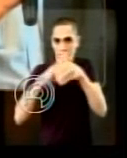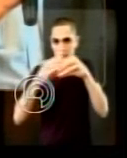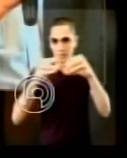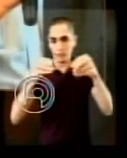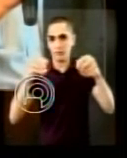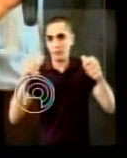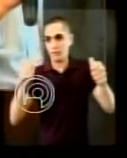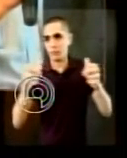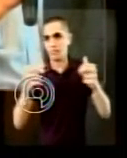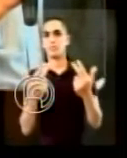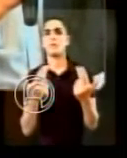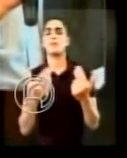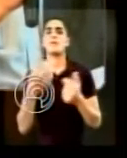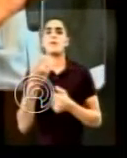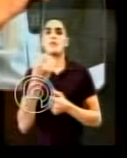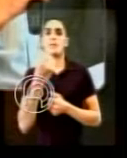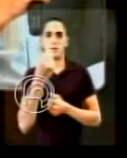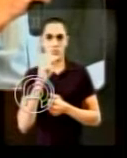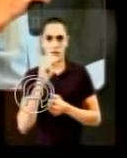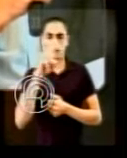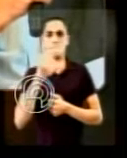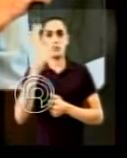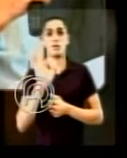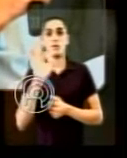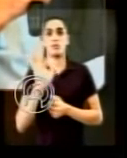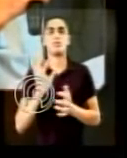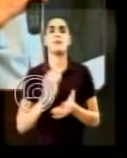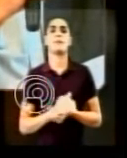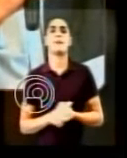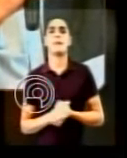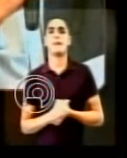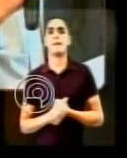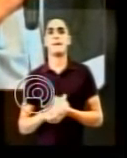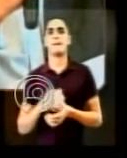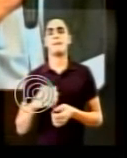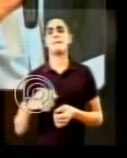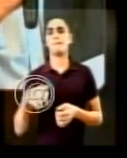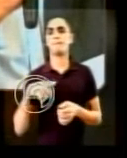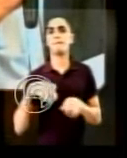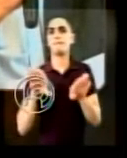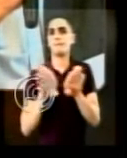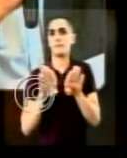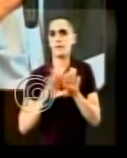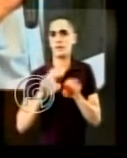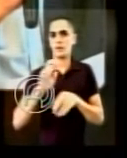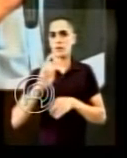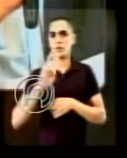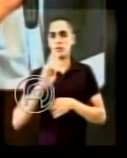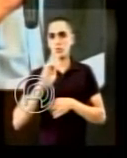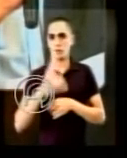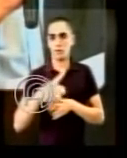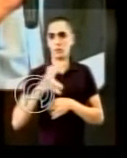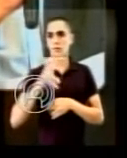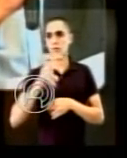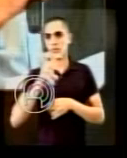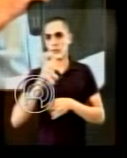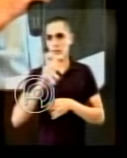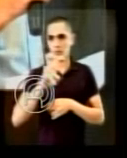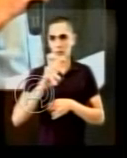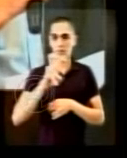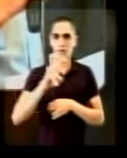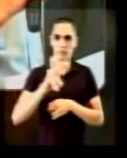corresponde a 85% do total. Tivemos 2.056 profissionais da